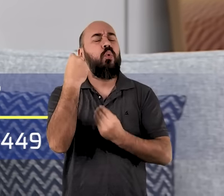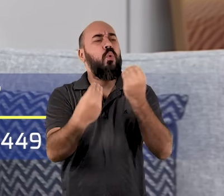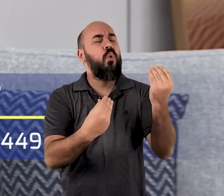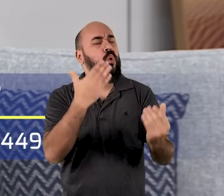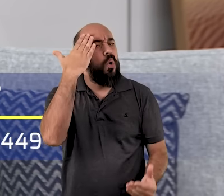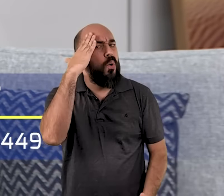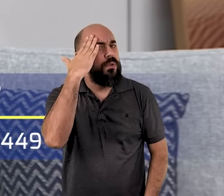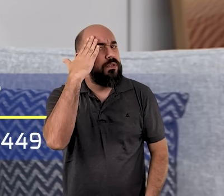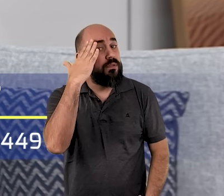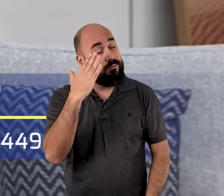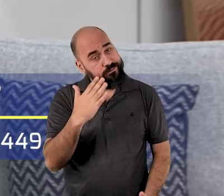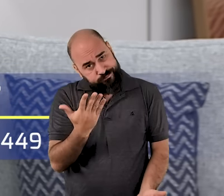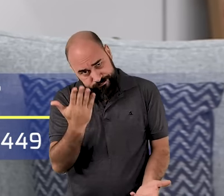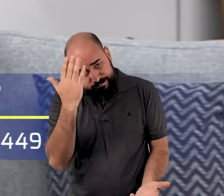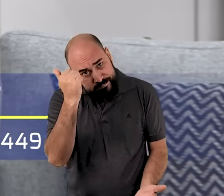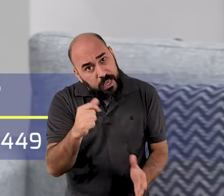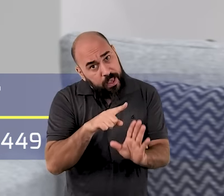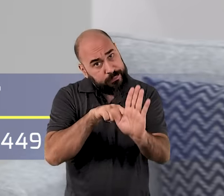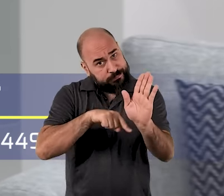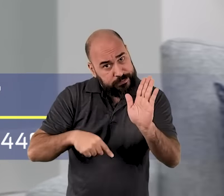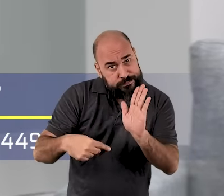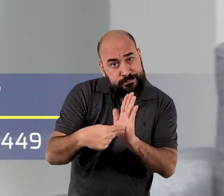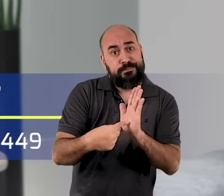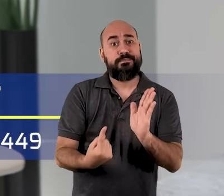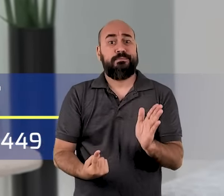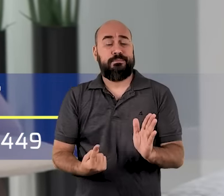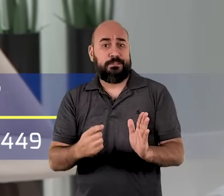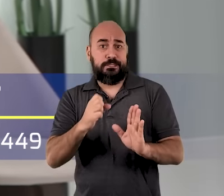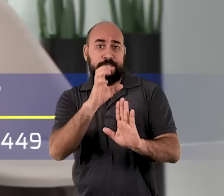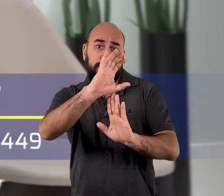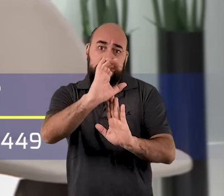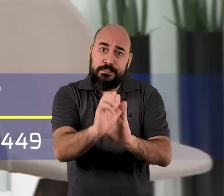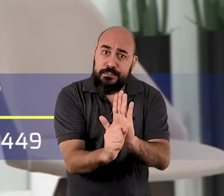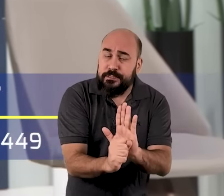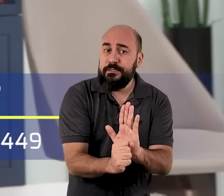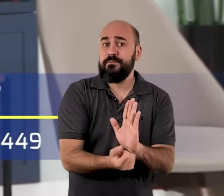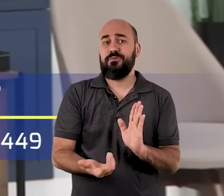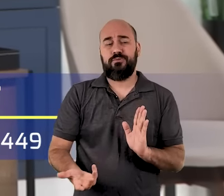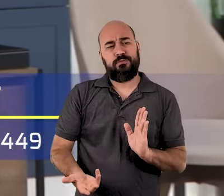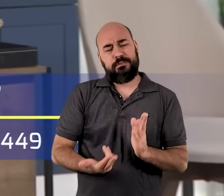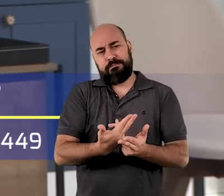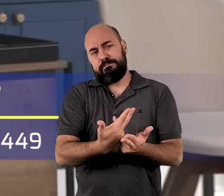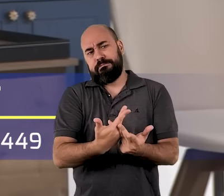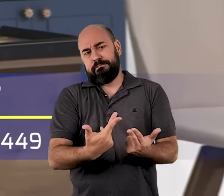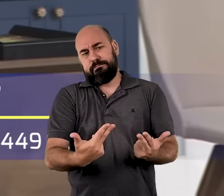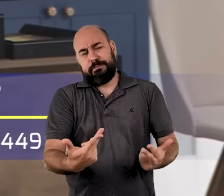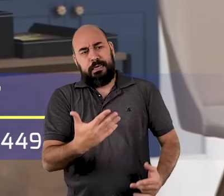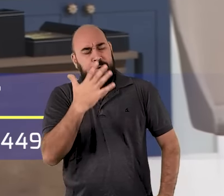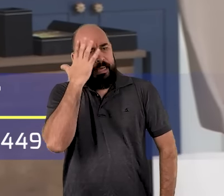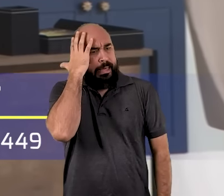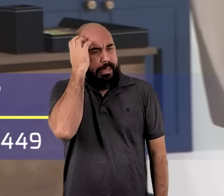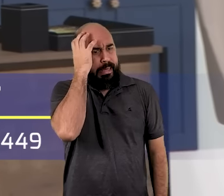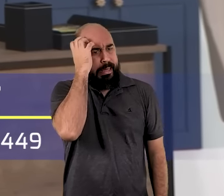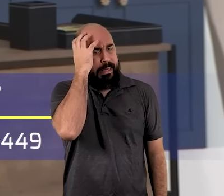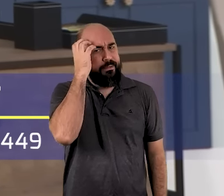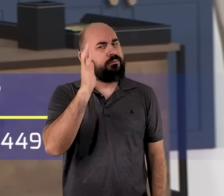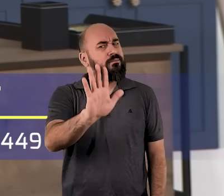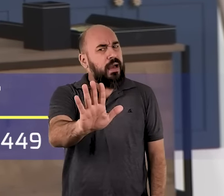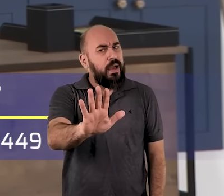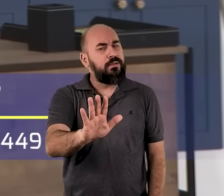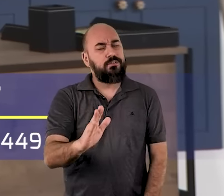livro há muitos símbolos, muitos simbolismos, mas quando você estuda o livro do